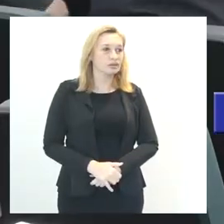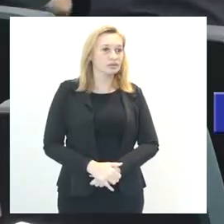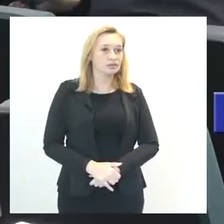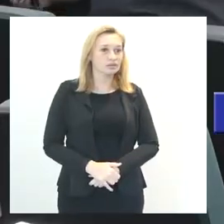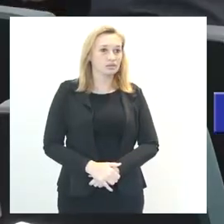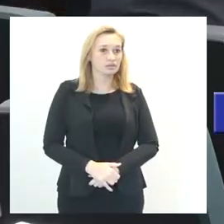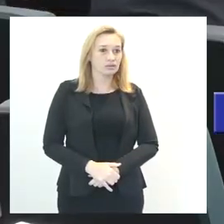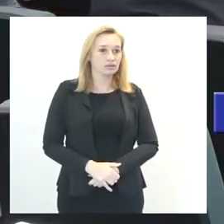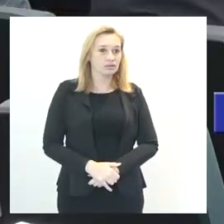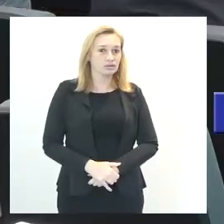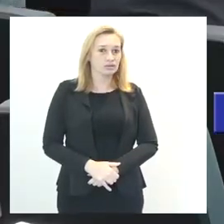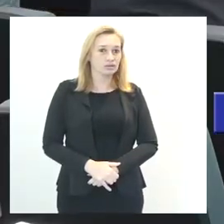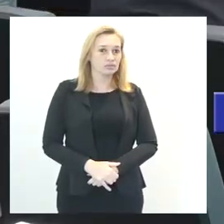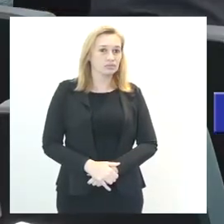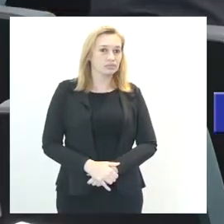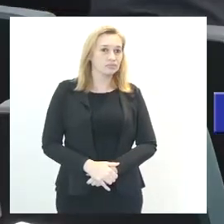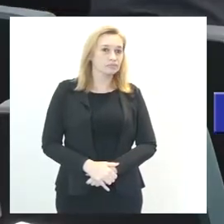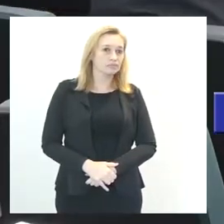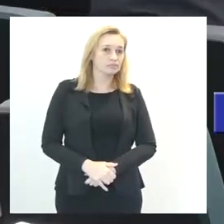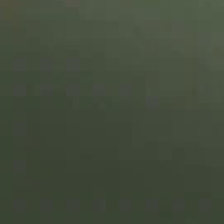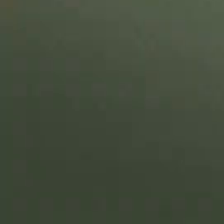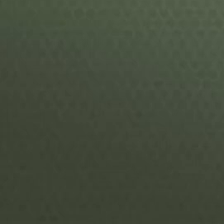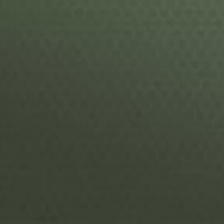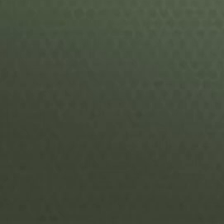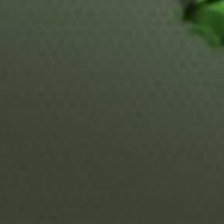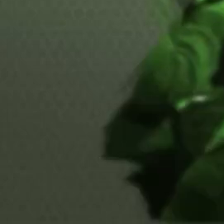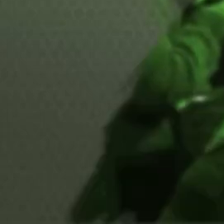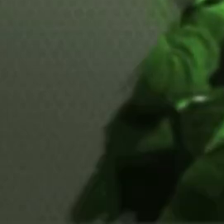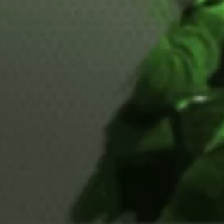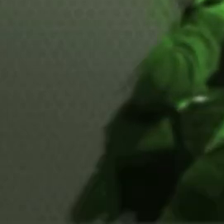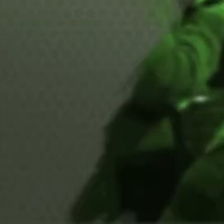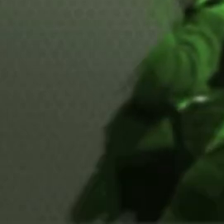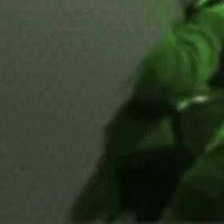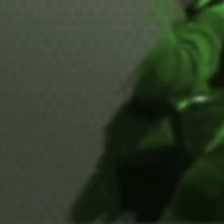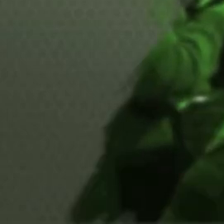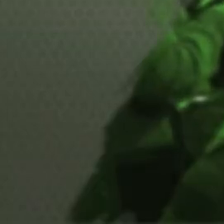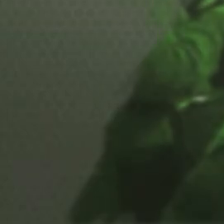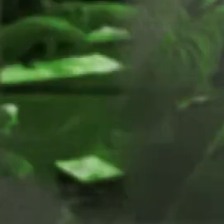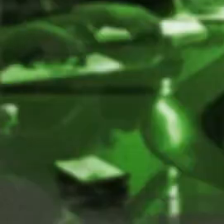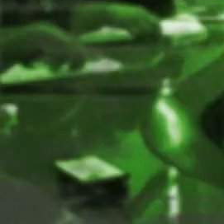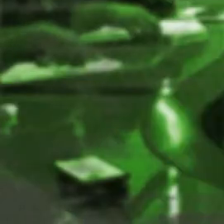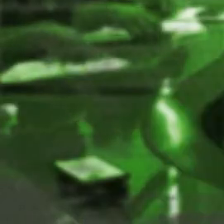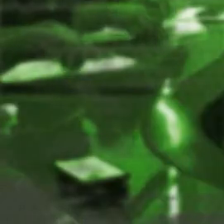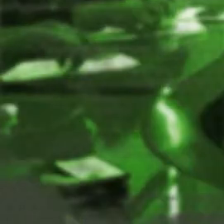ai foi bom E aí